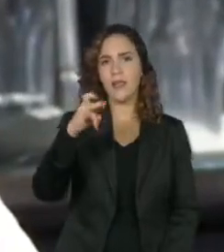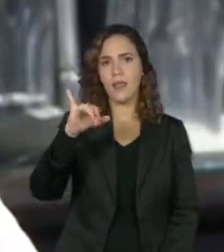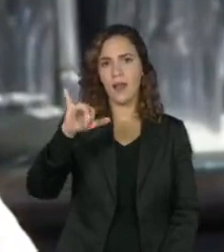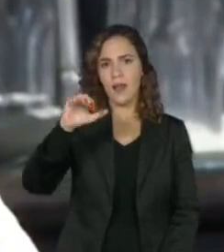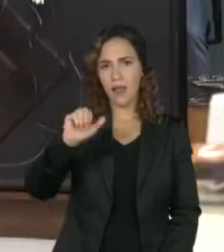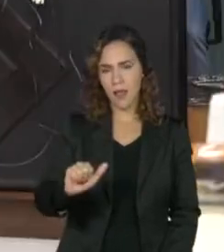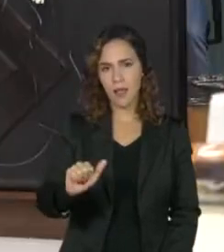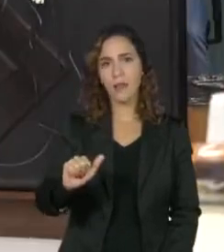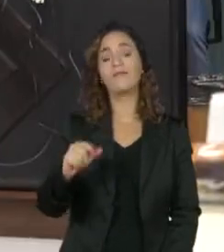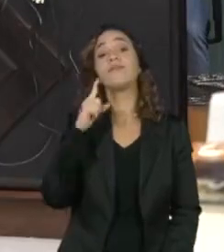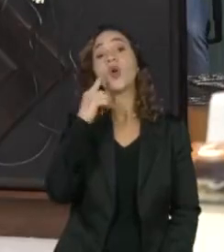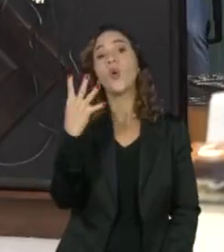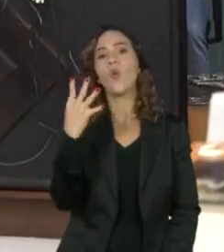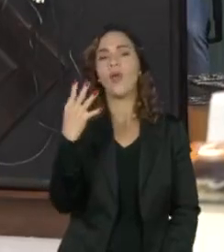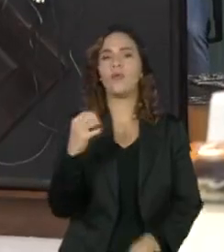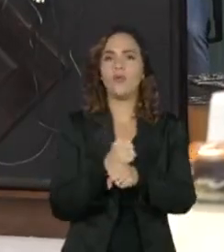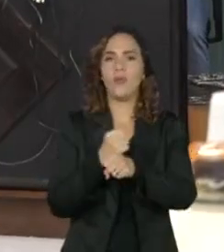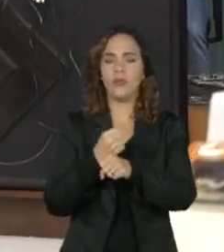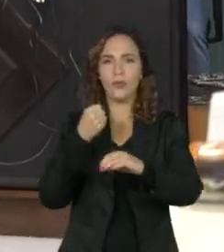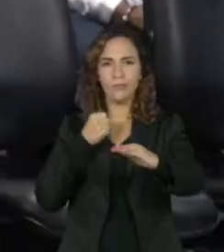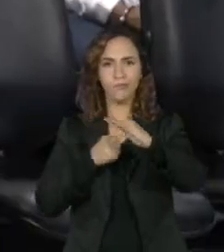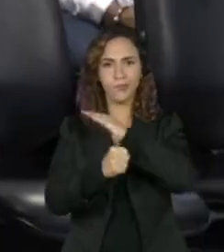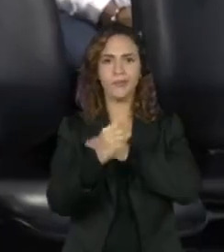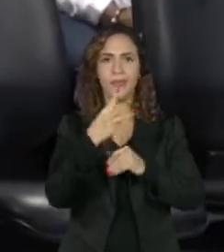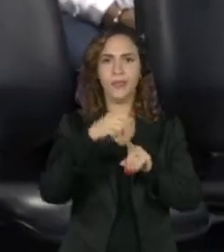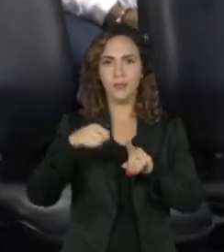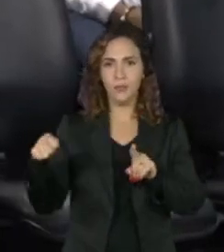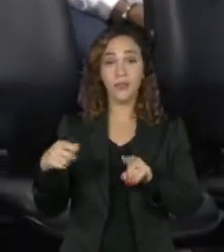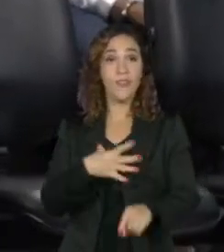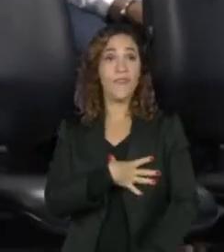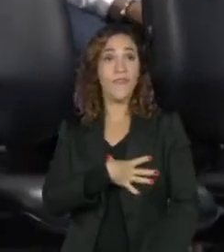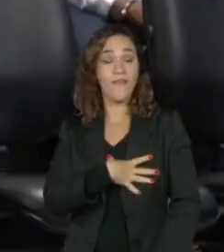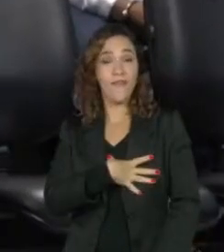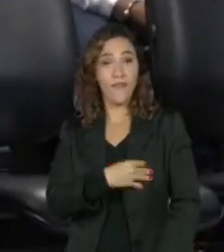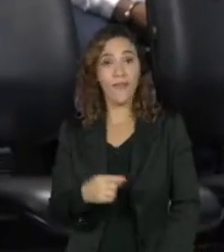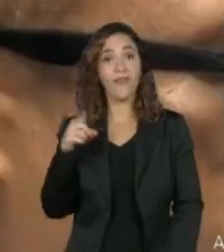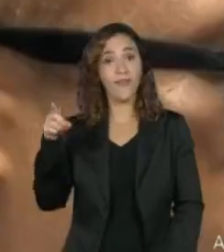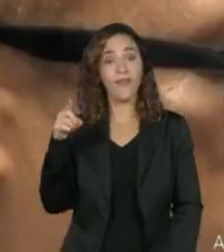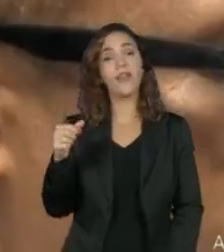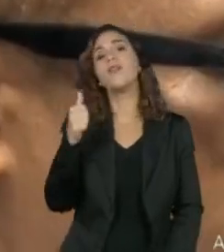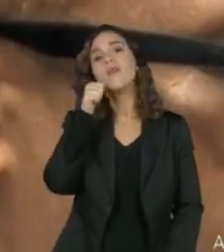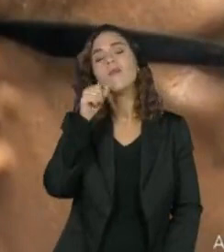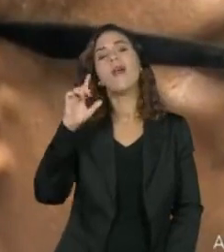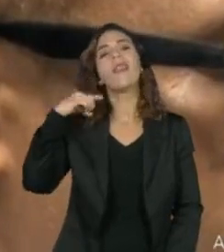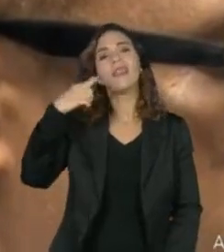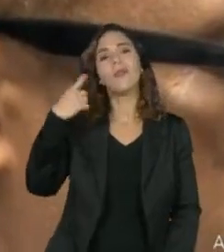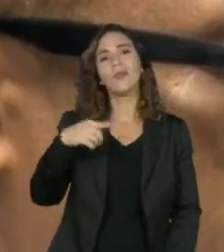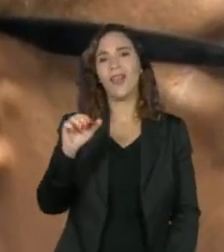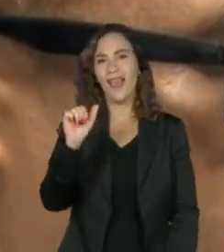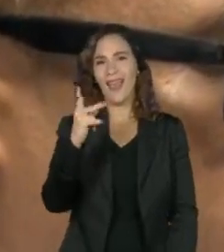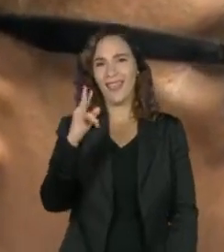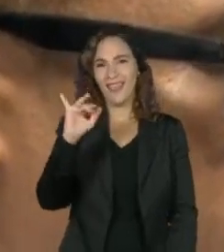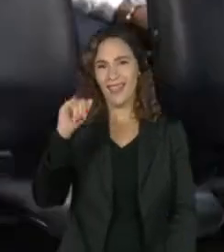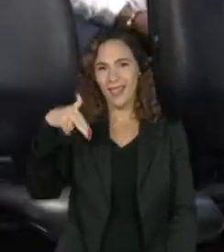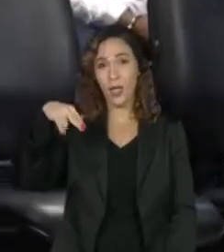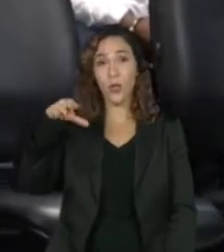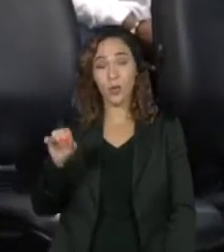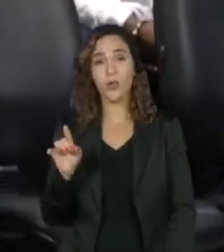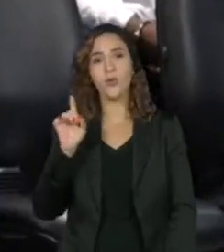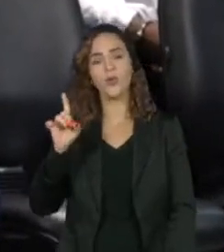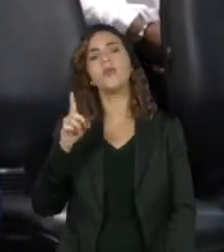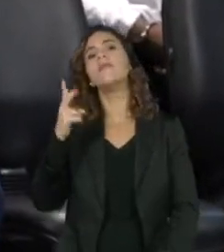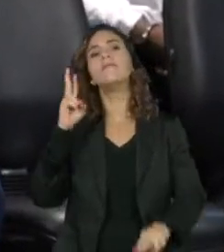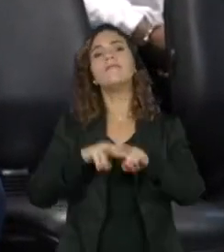Santos Maia recebeu pena de 4 anos e 3 meses e um filho biológico de Flordelis Adriano dos Santos Rodrigues